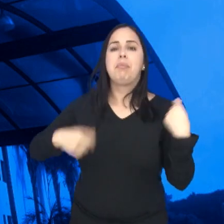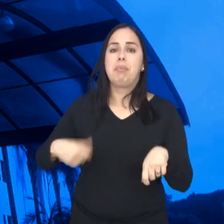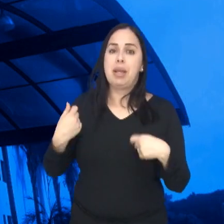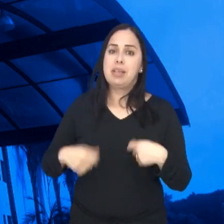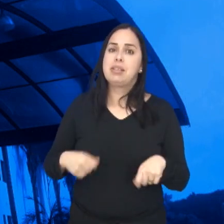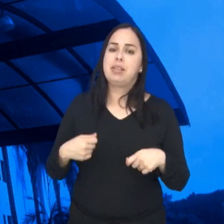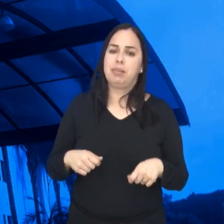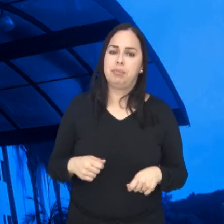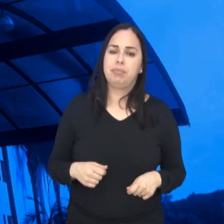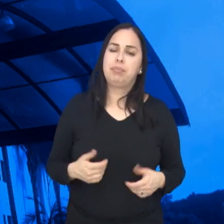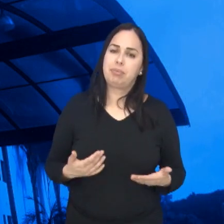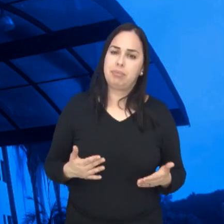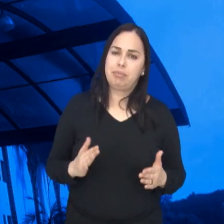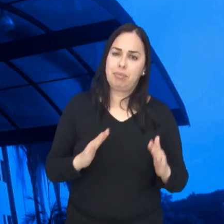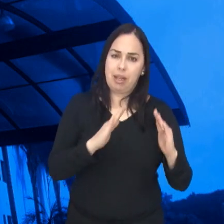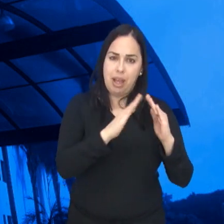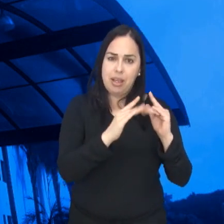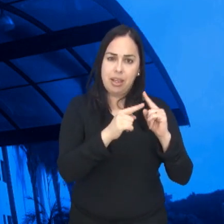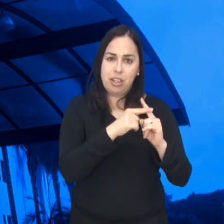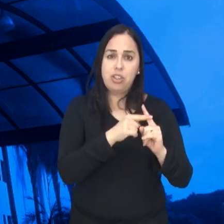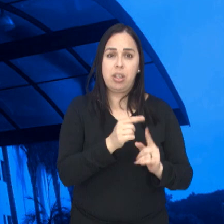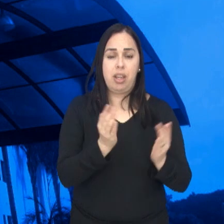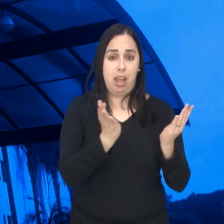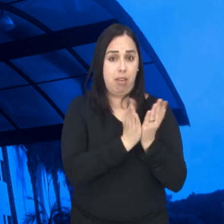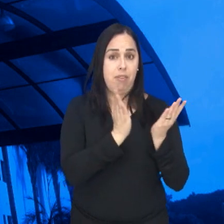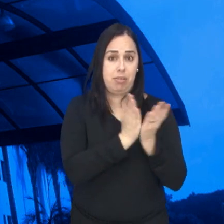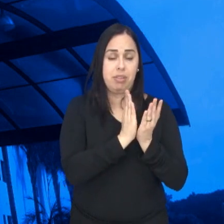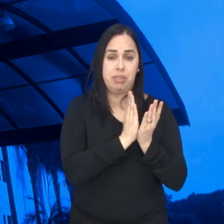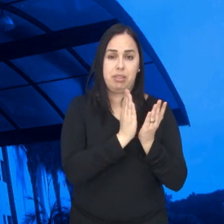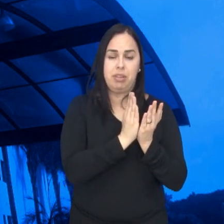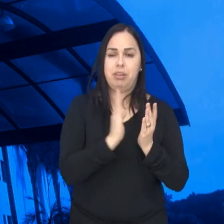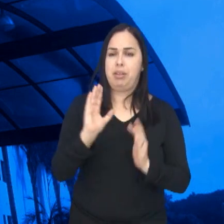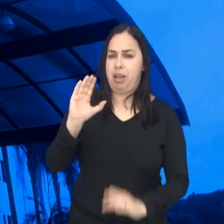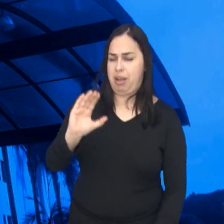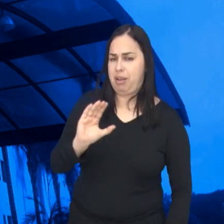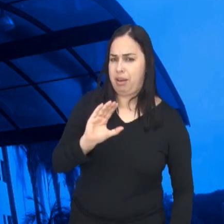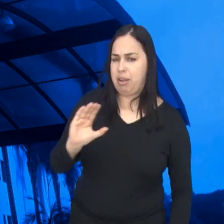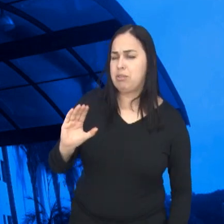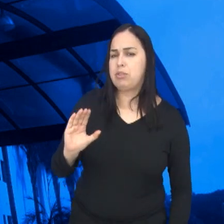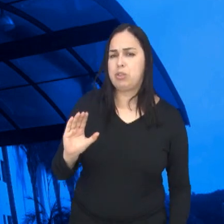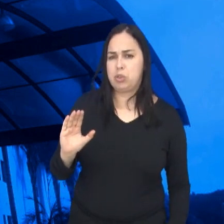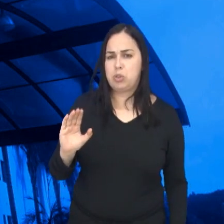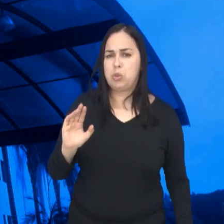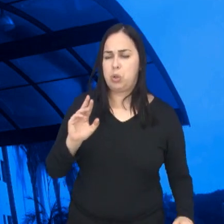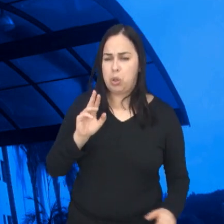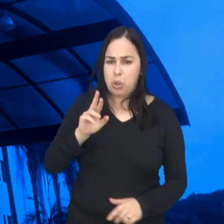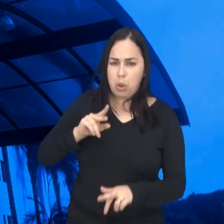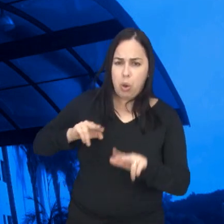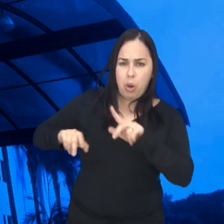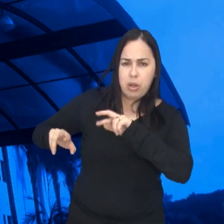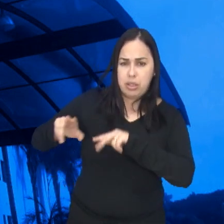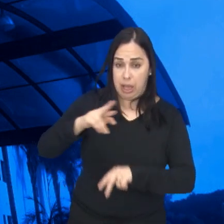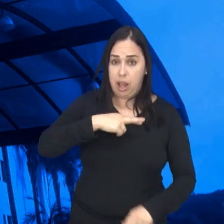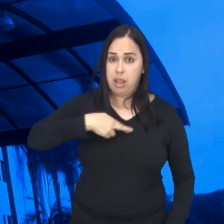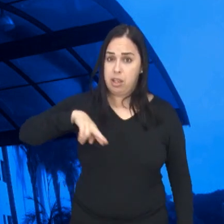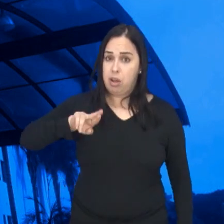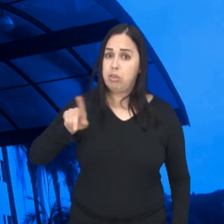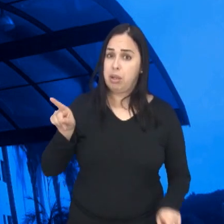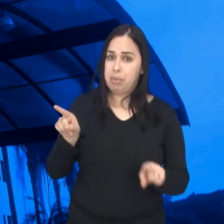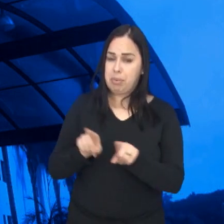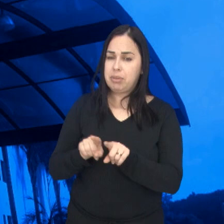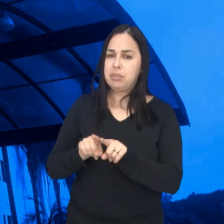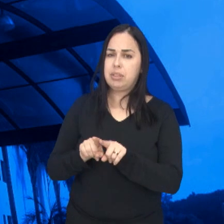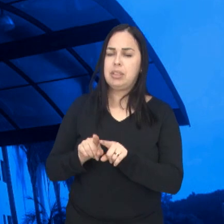necessitadas. A Igreja Evangélica, creio que a Igreja Católica e outras religiões